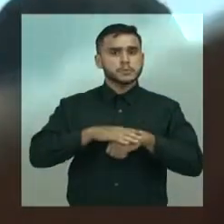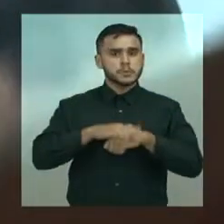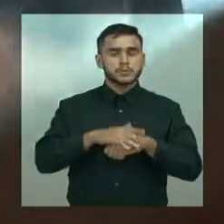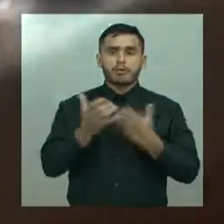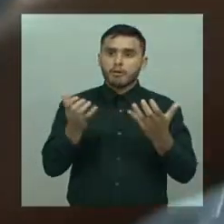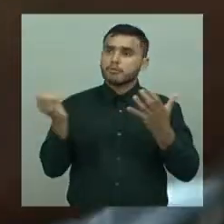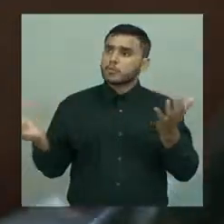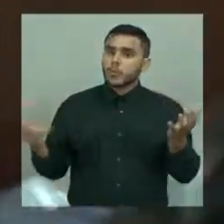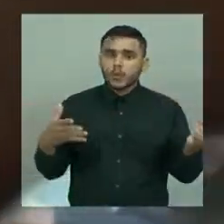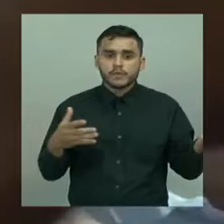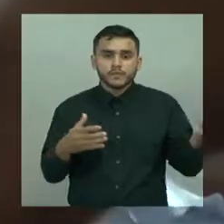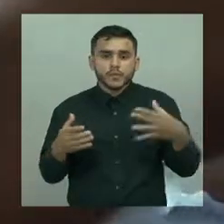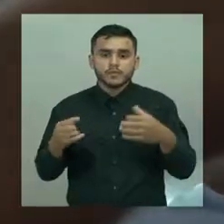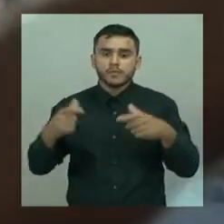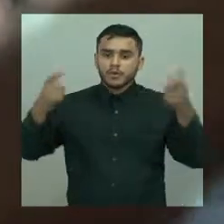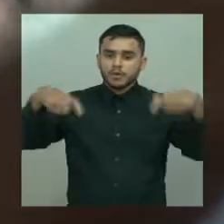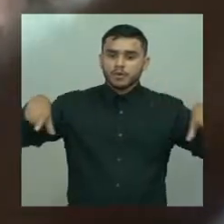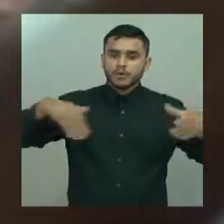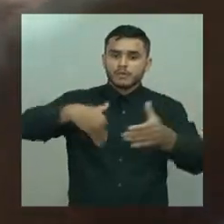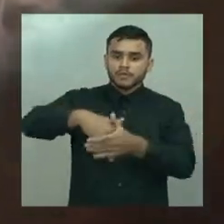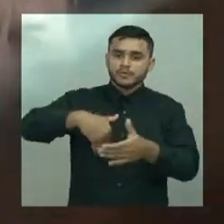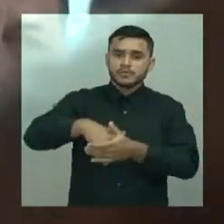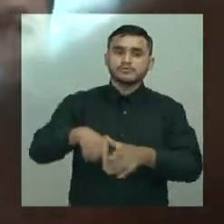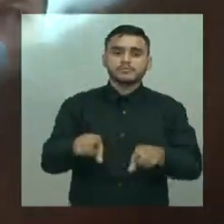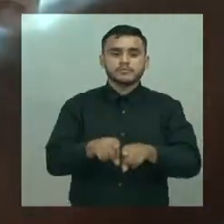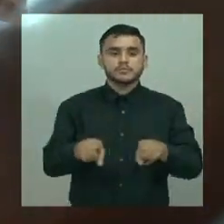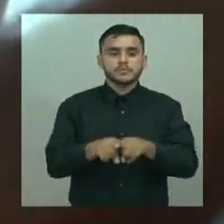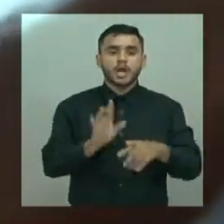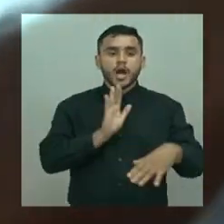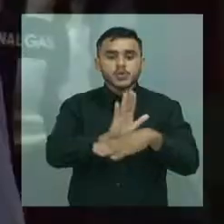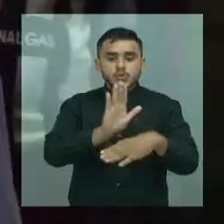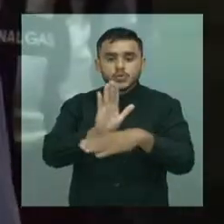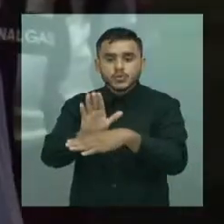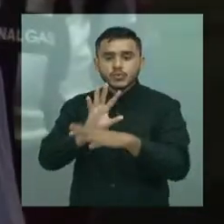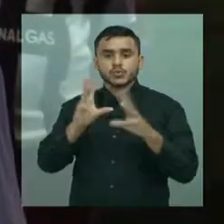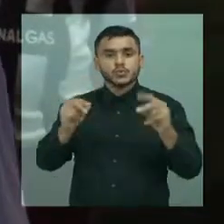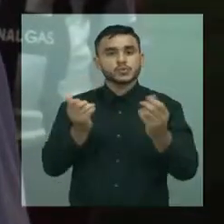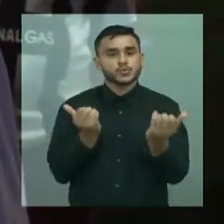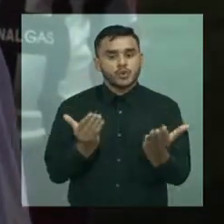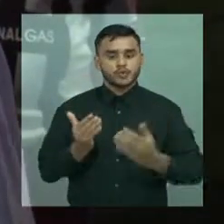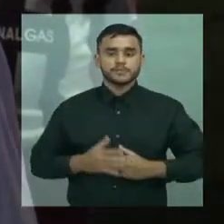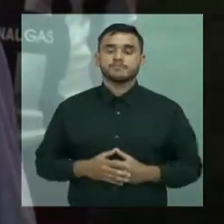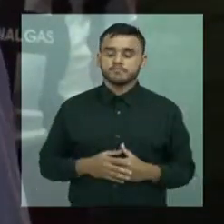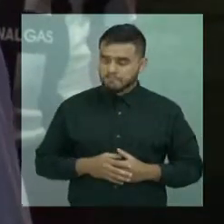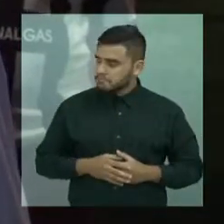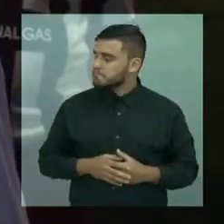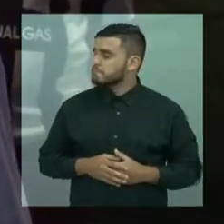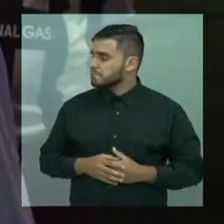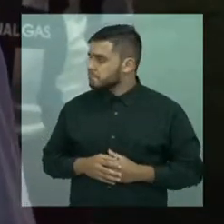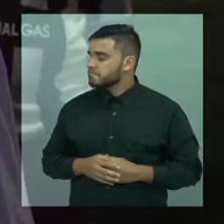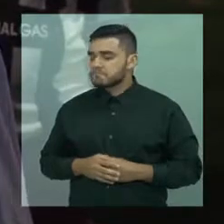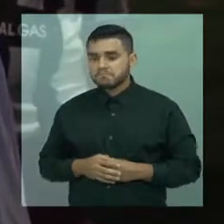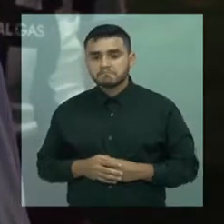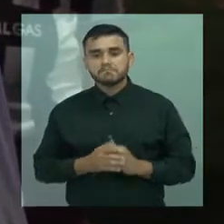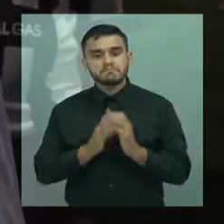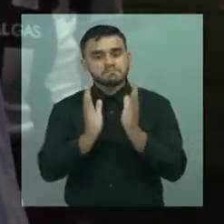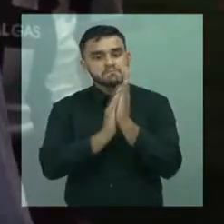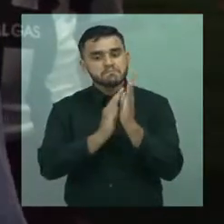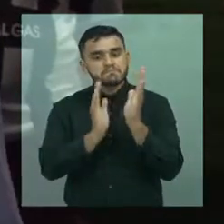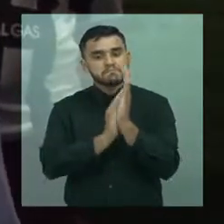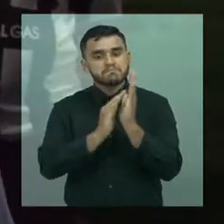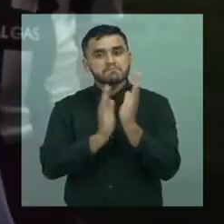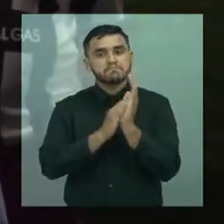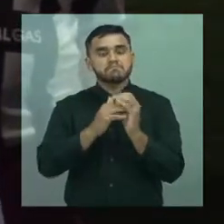e requalificar campos de futebol, oferece oportunidades para os jovens. Parabéns, Fortaleza, parabéns, prefeito Roberto